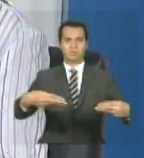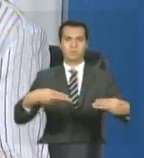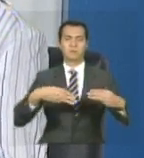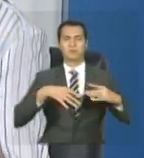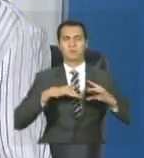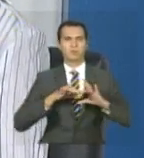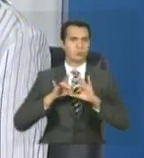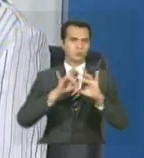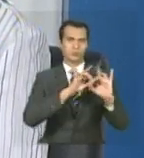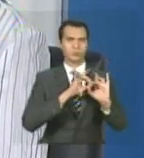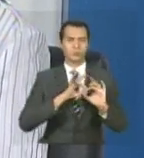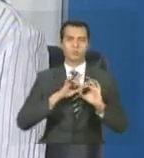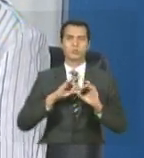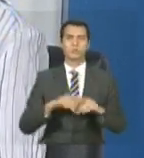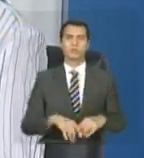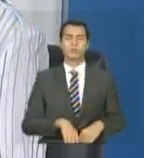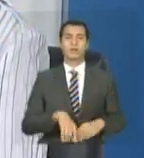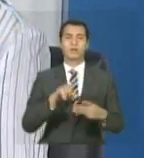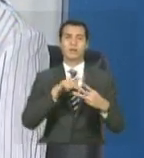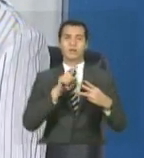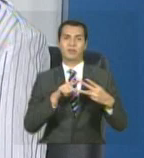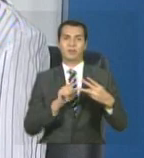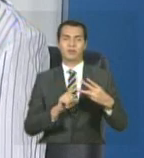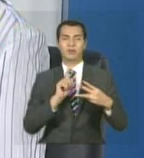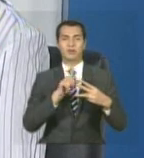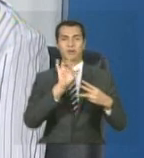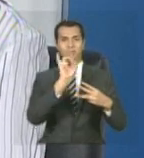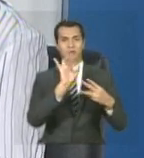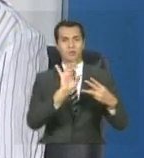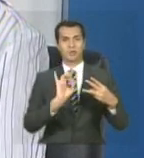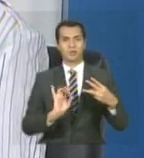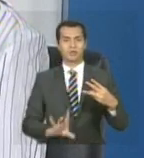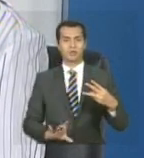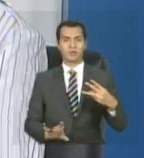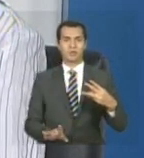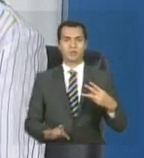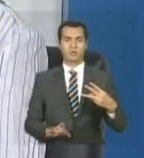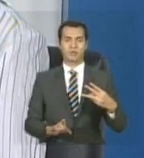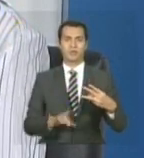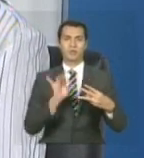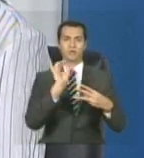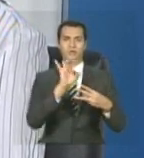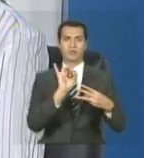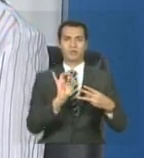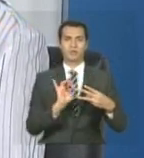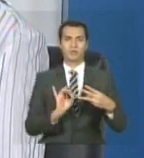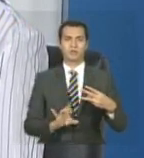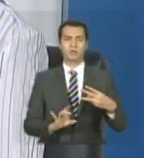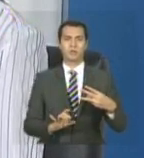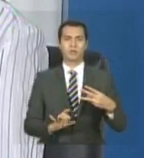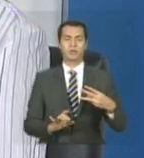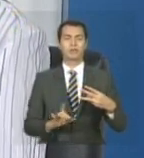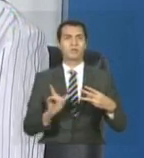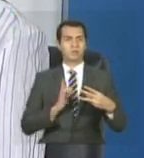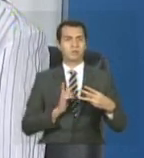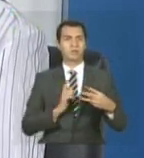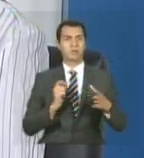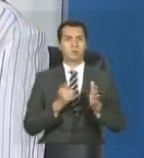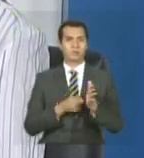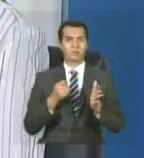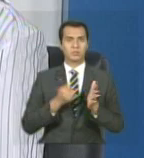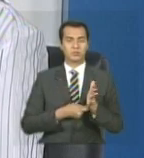e cada um deles compõe, né, tem como obrigação, enfim,